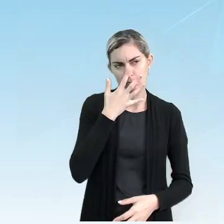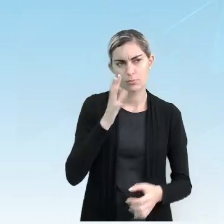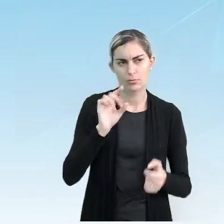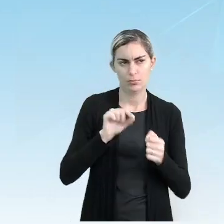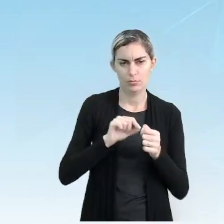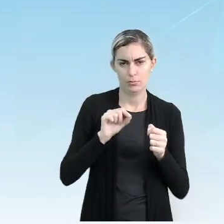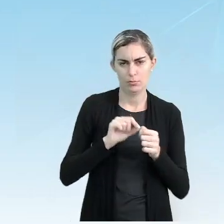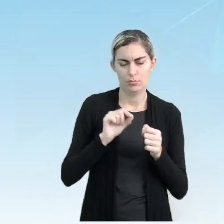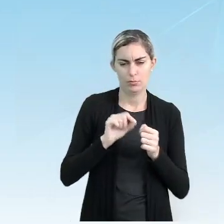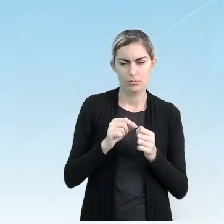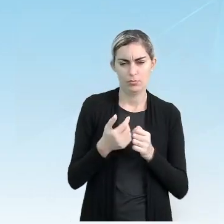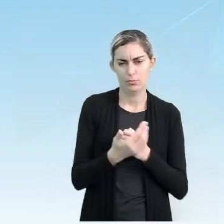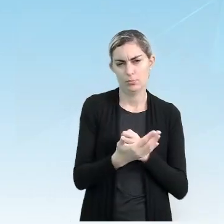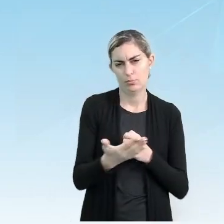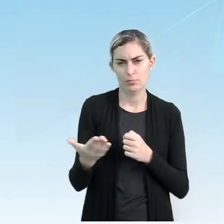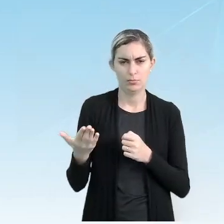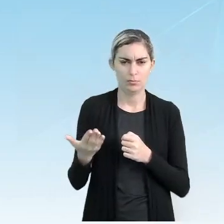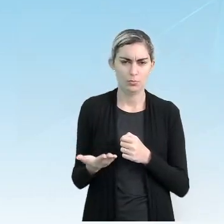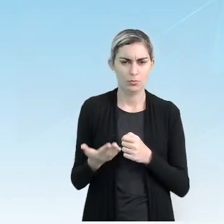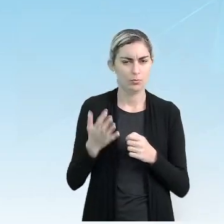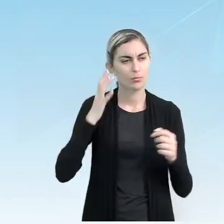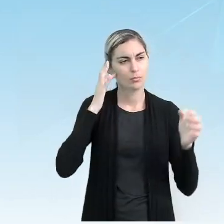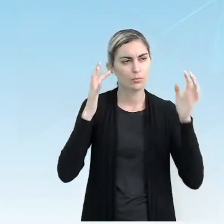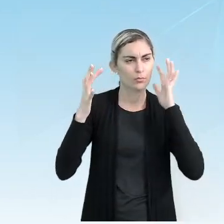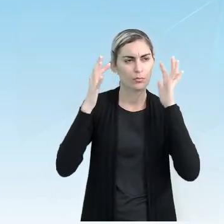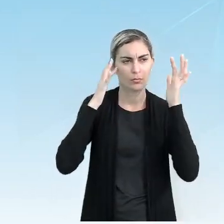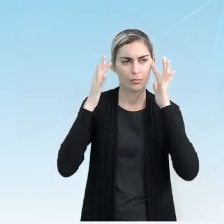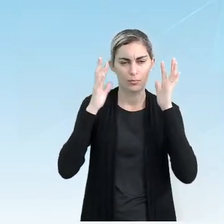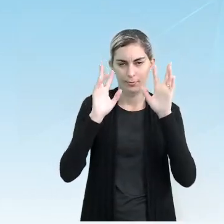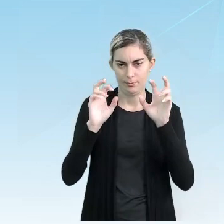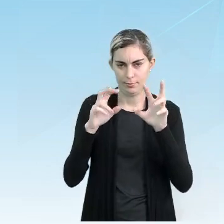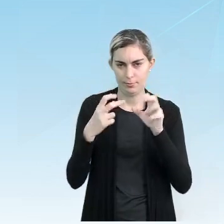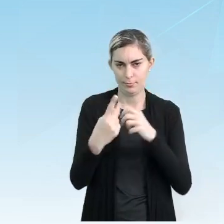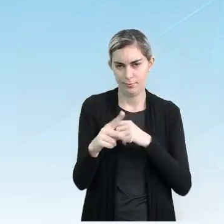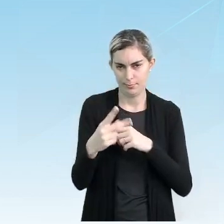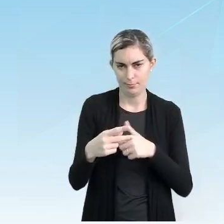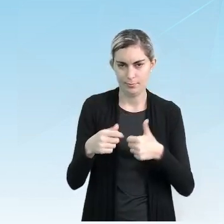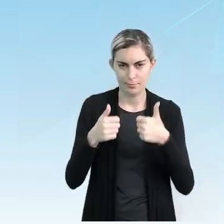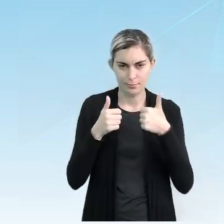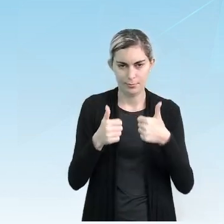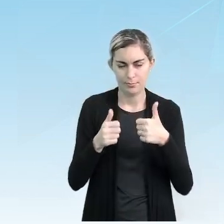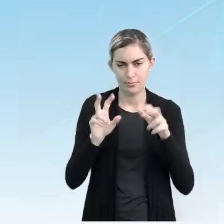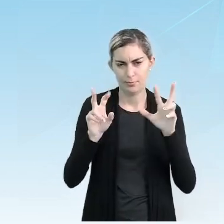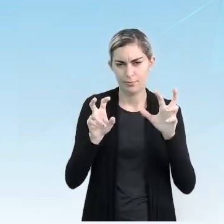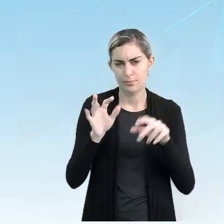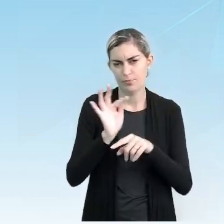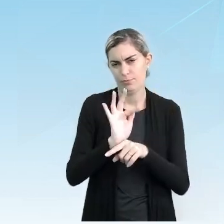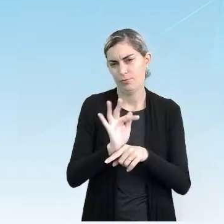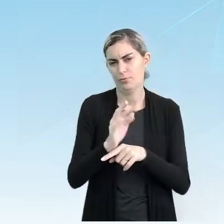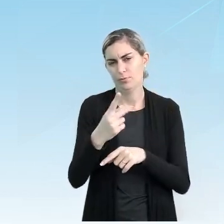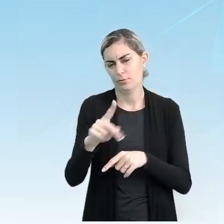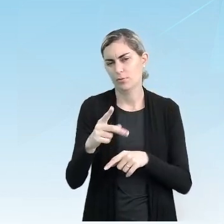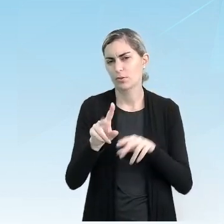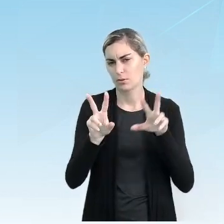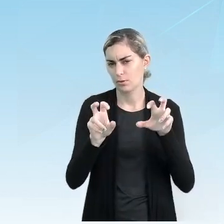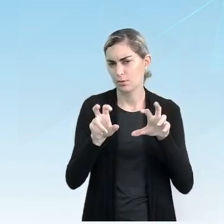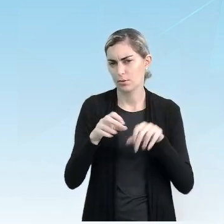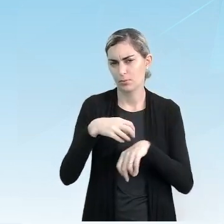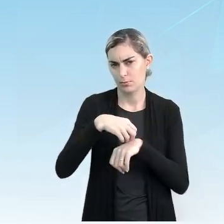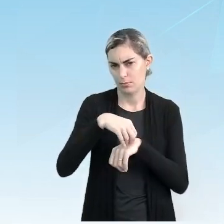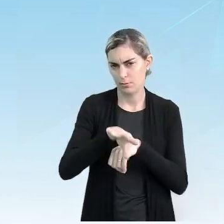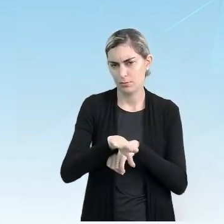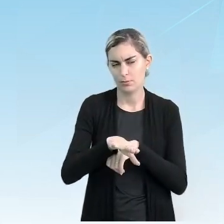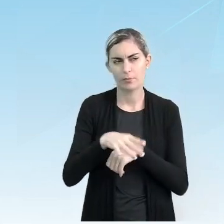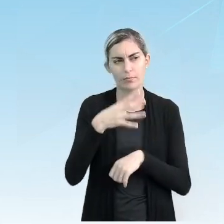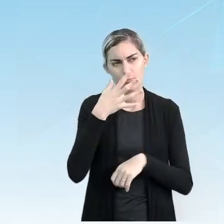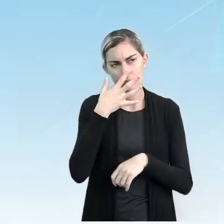fizessem aqui uma reflexão sobre ele. sobre esse filme aí e a temática que a gente abordou aqui.